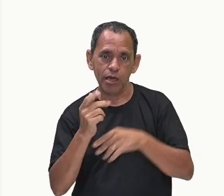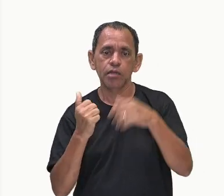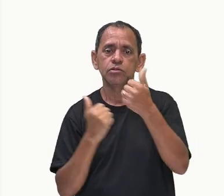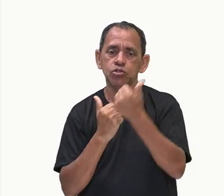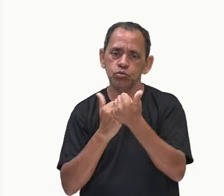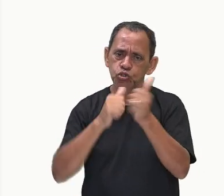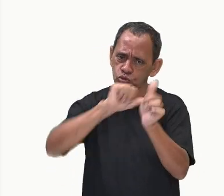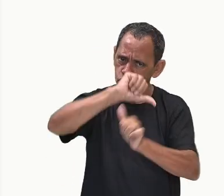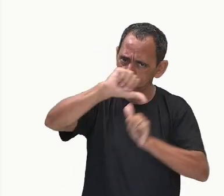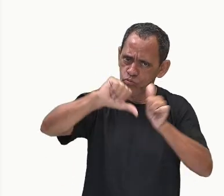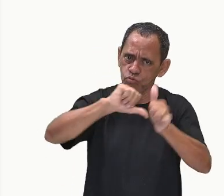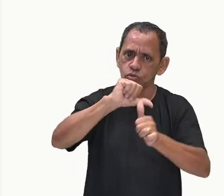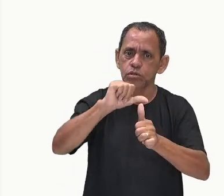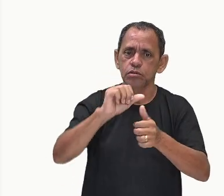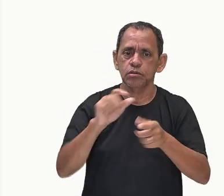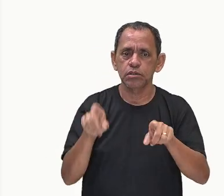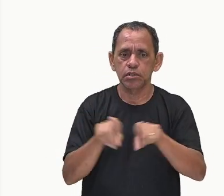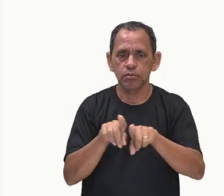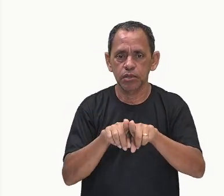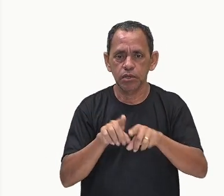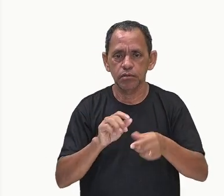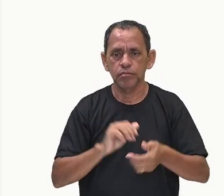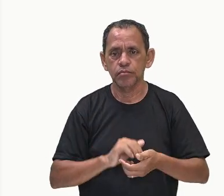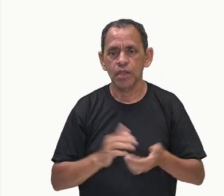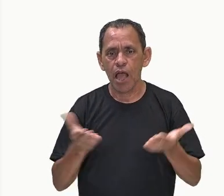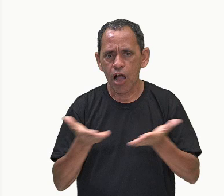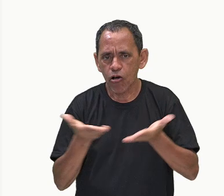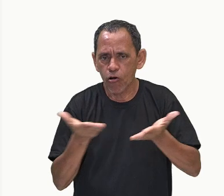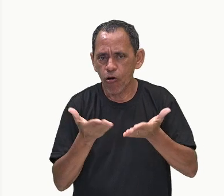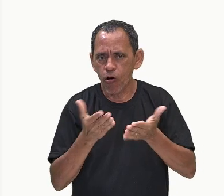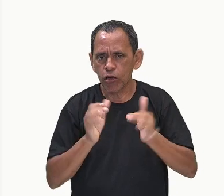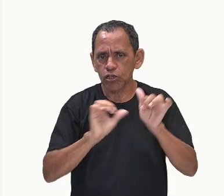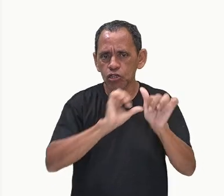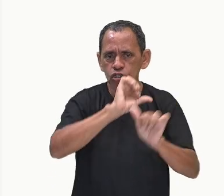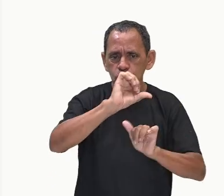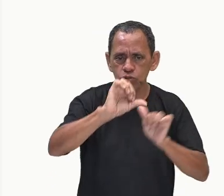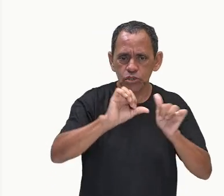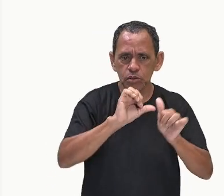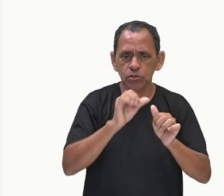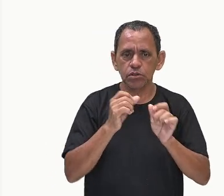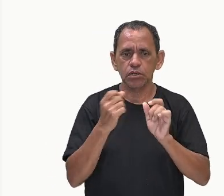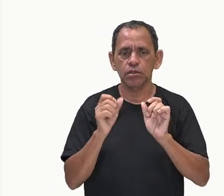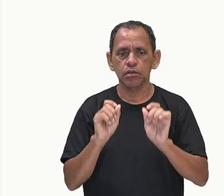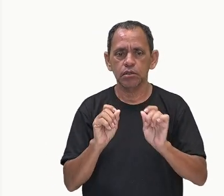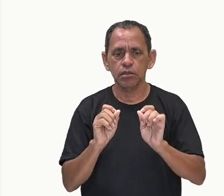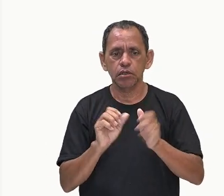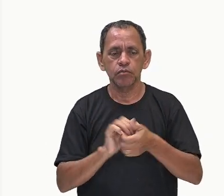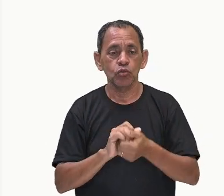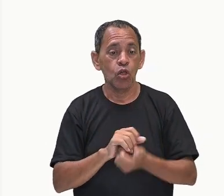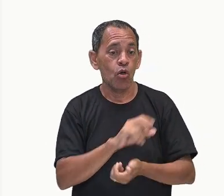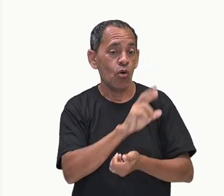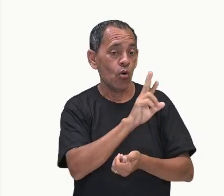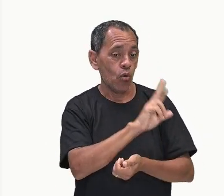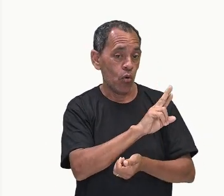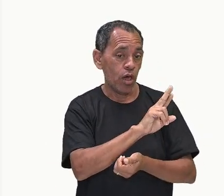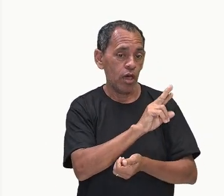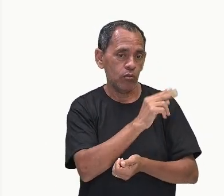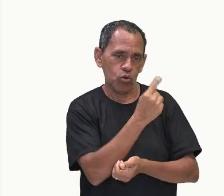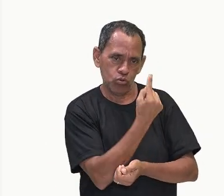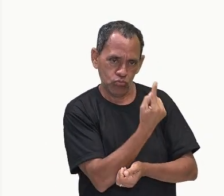H. Então, nós trocamos o R por 1, a altura por